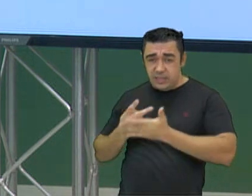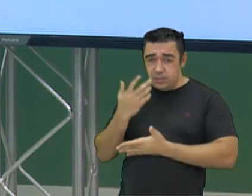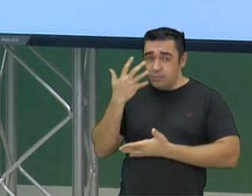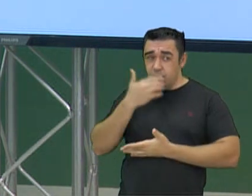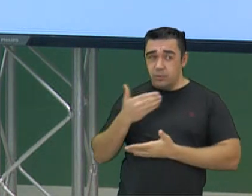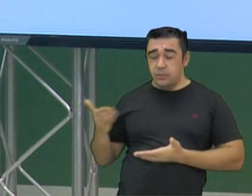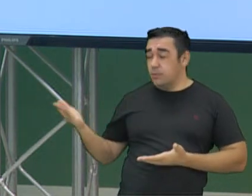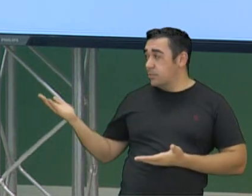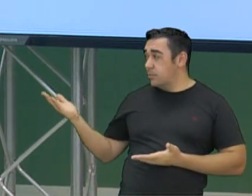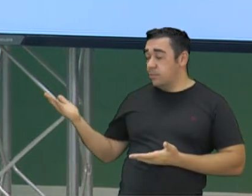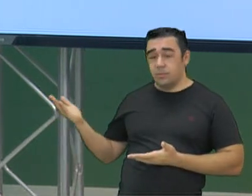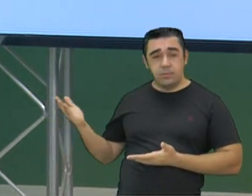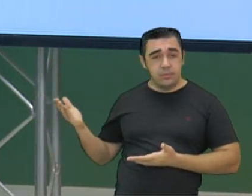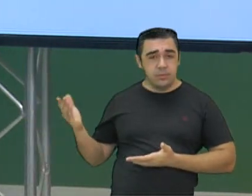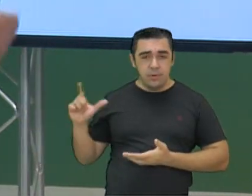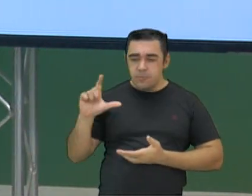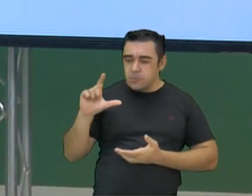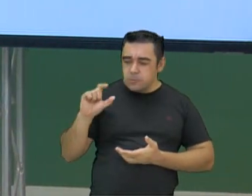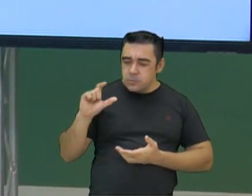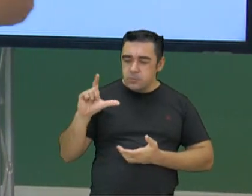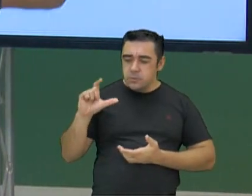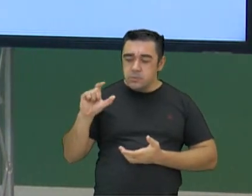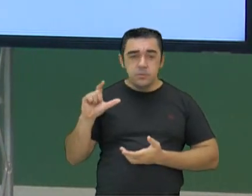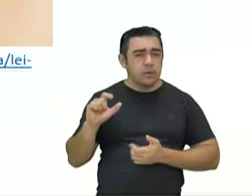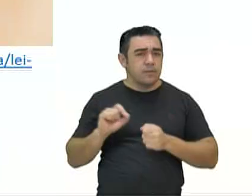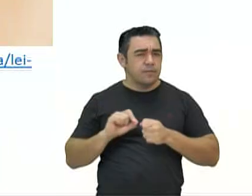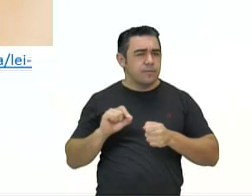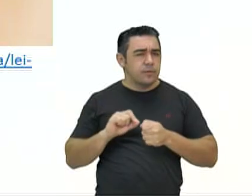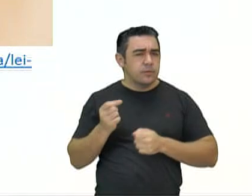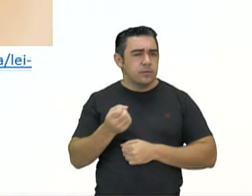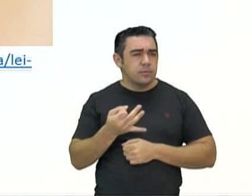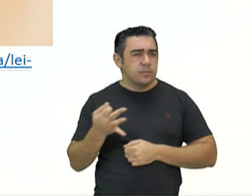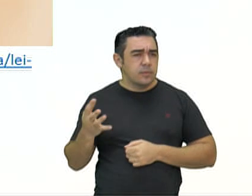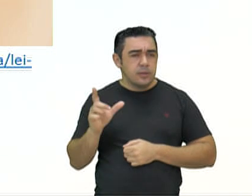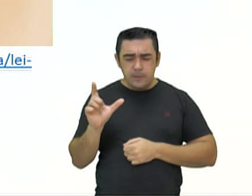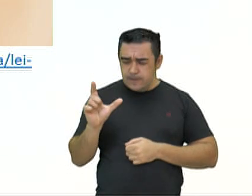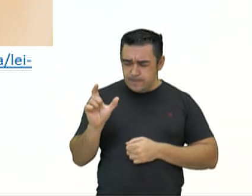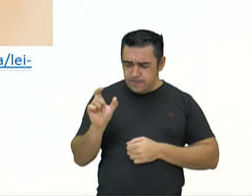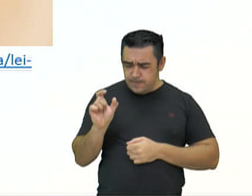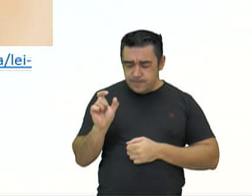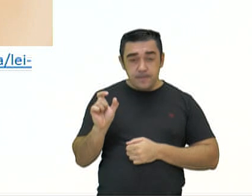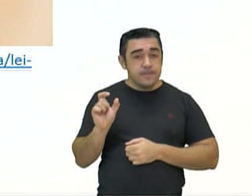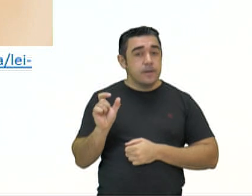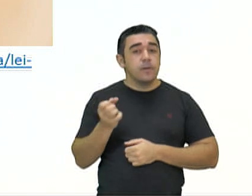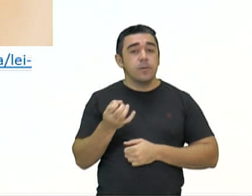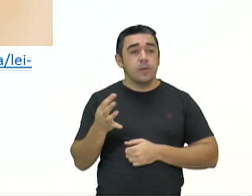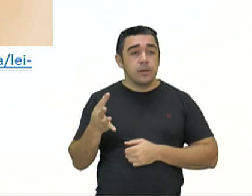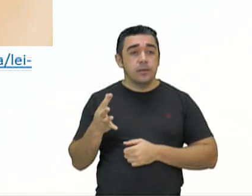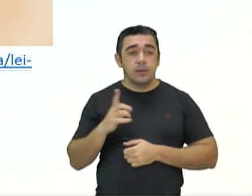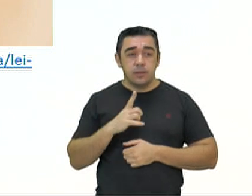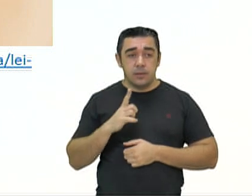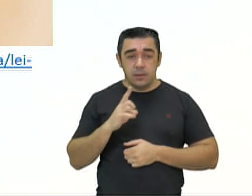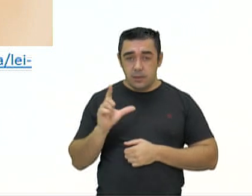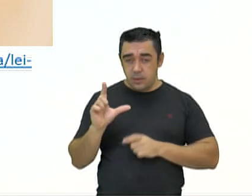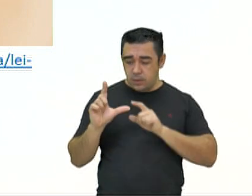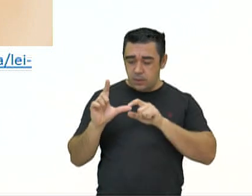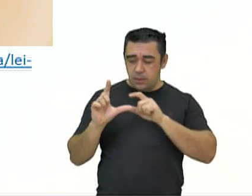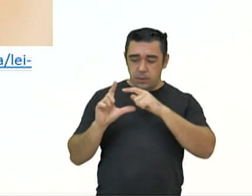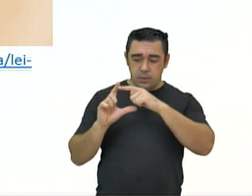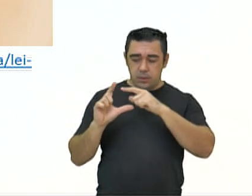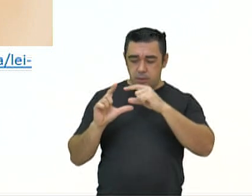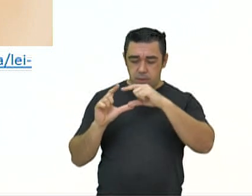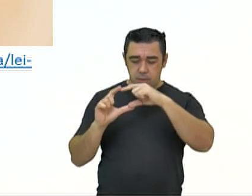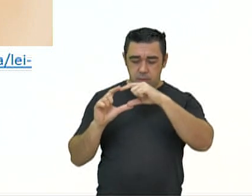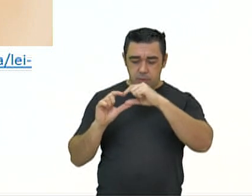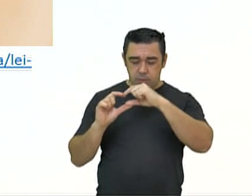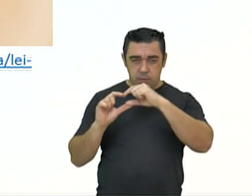vocês, ó. Olha que coisa linda. Gente, aplicação aqui da força, então nós temos a força dos dedos, certo? A força